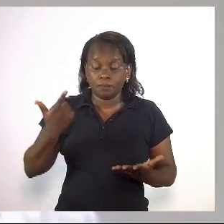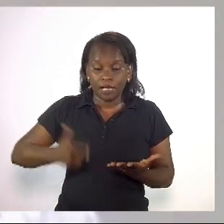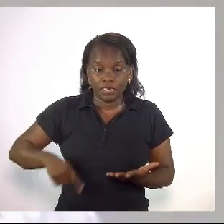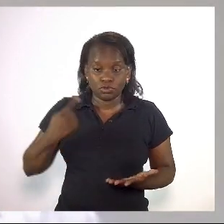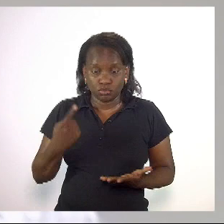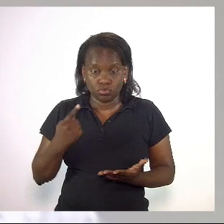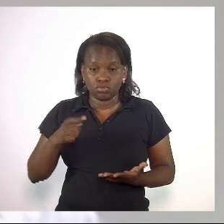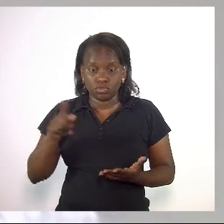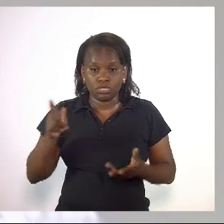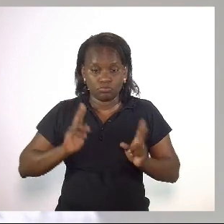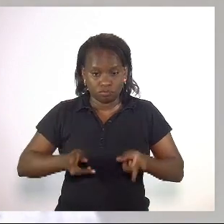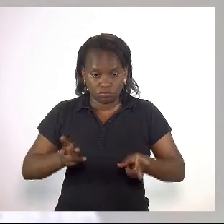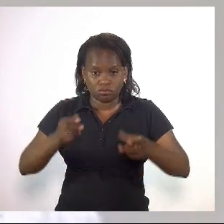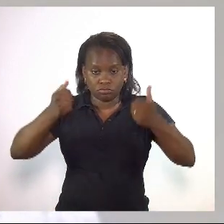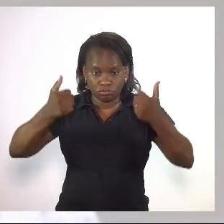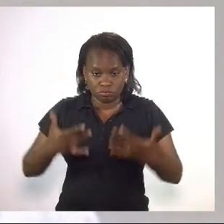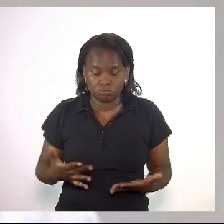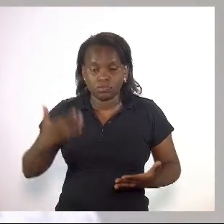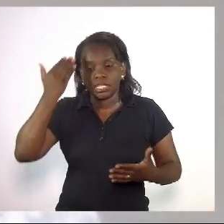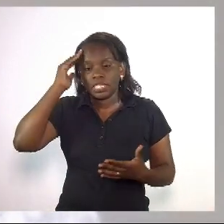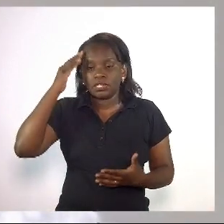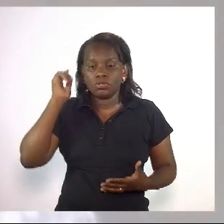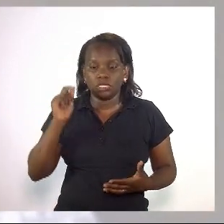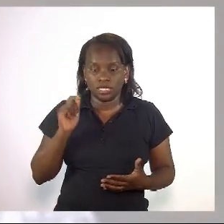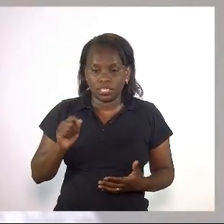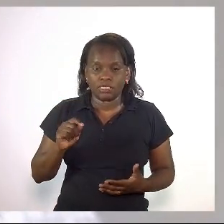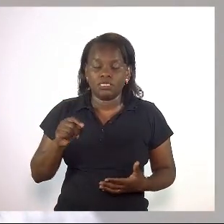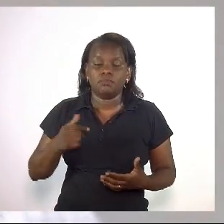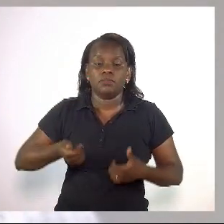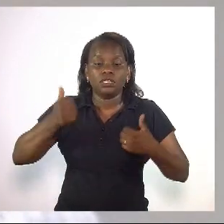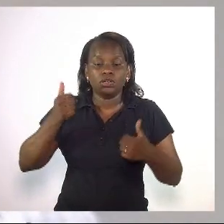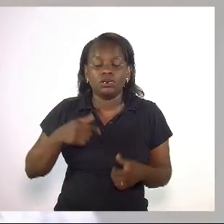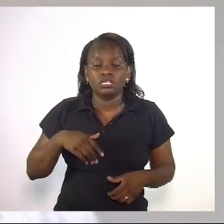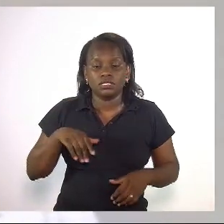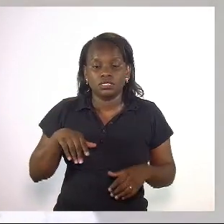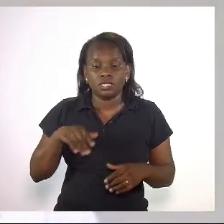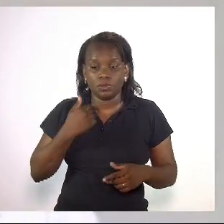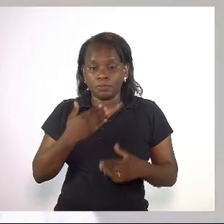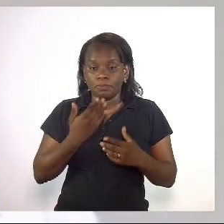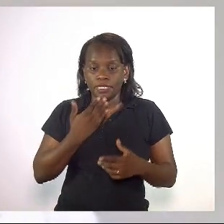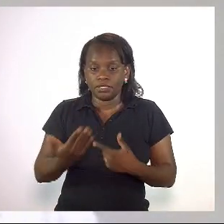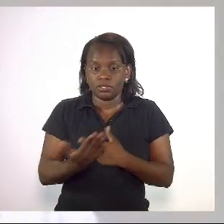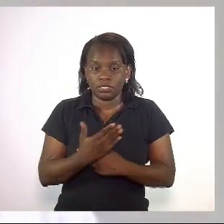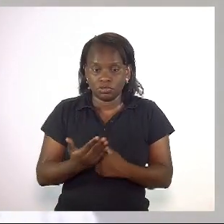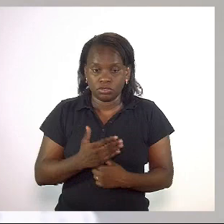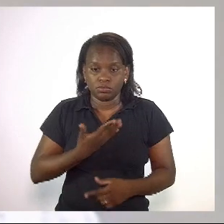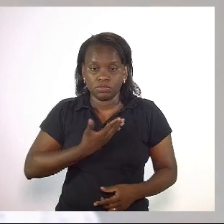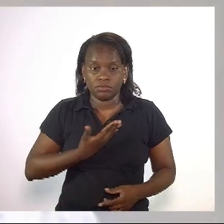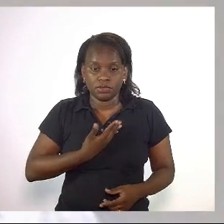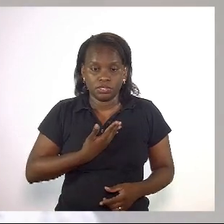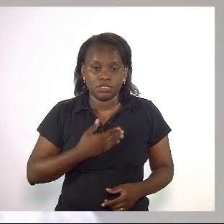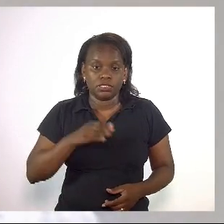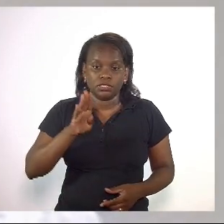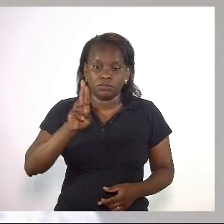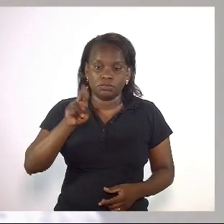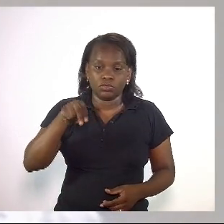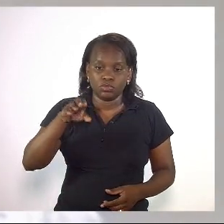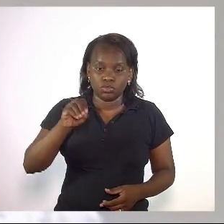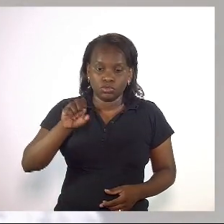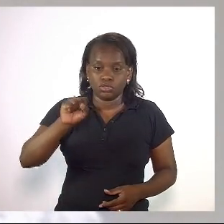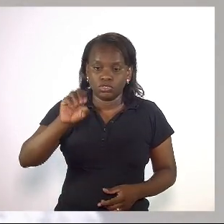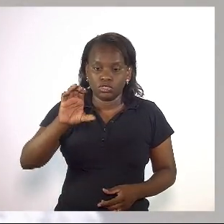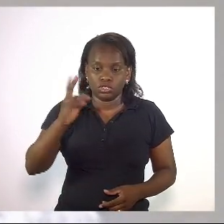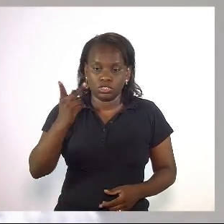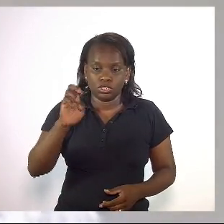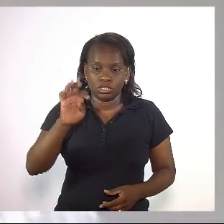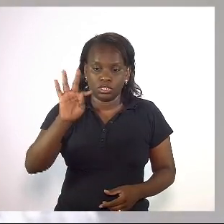nós vamos manter o nosso entendimento. Salvo melhor juízo, e aqui eu peço ajuda ao meu colega Bruno Schettini.